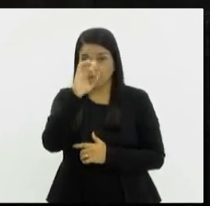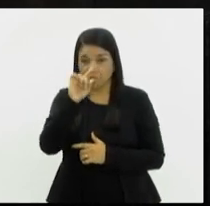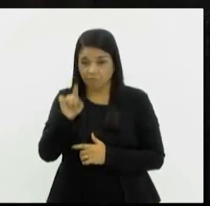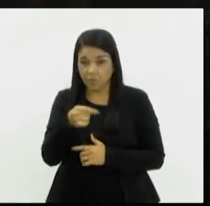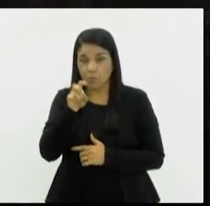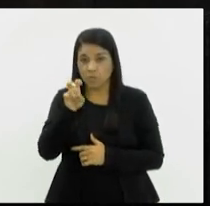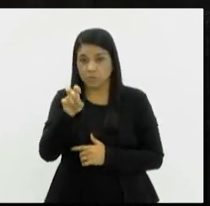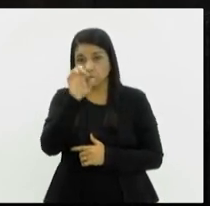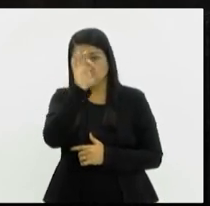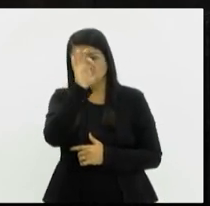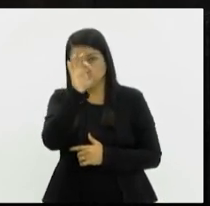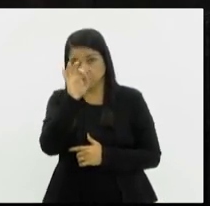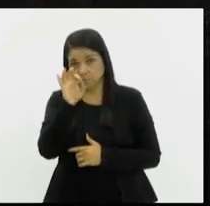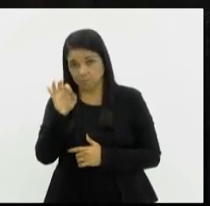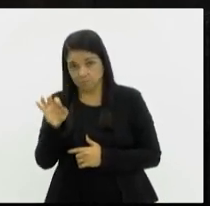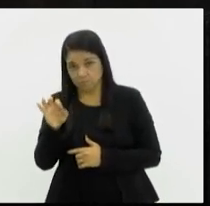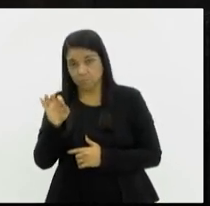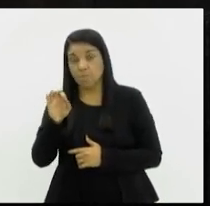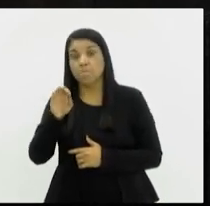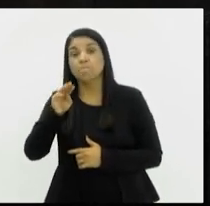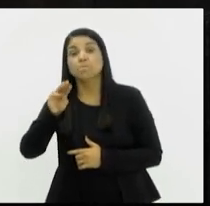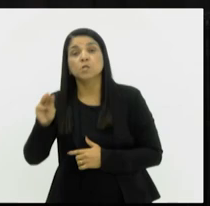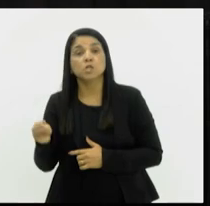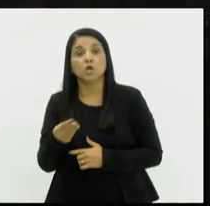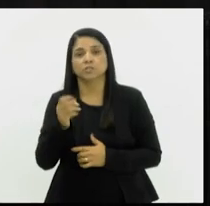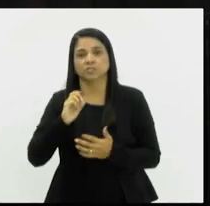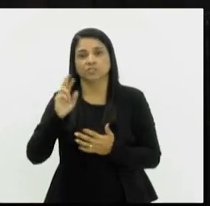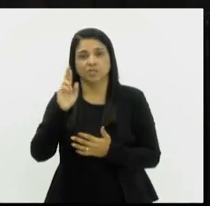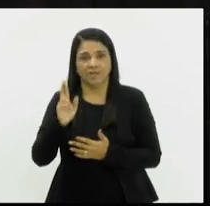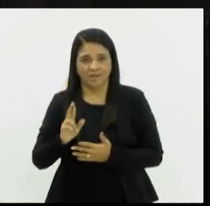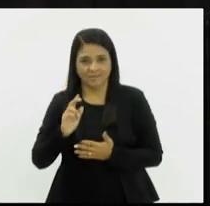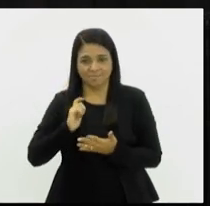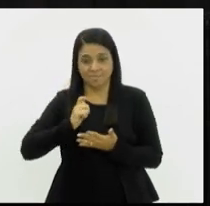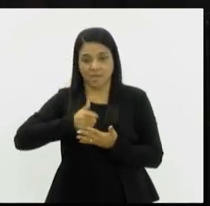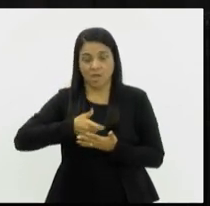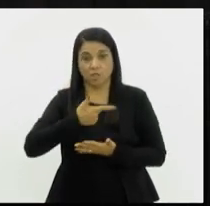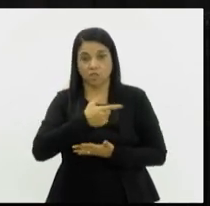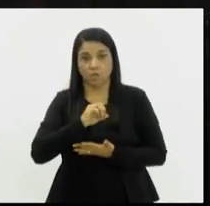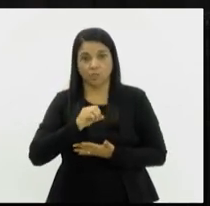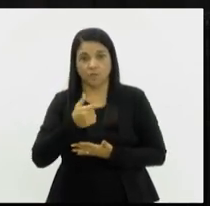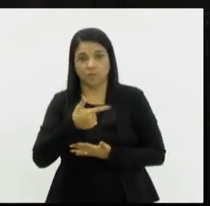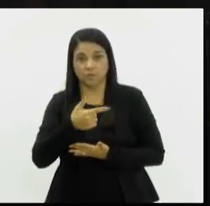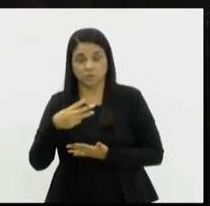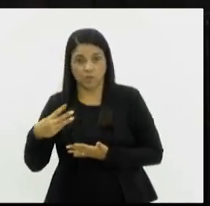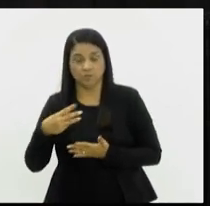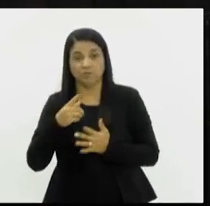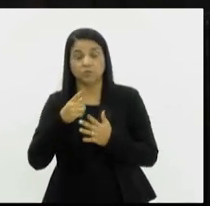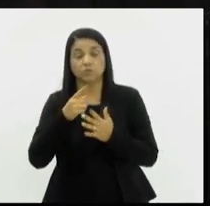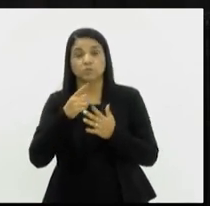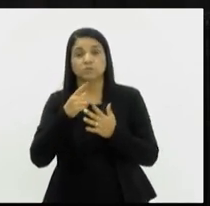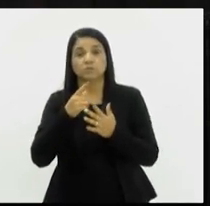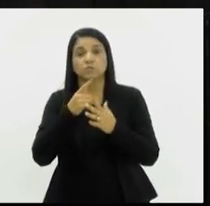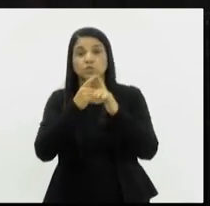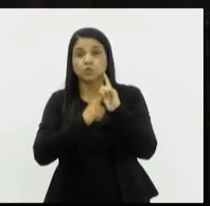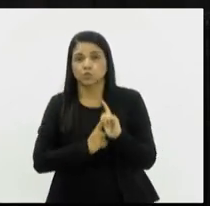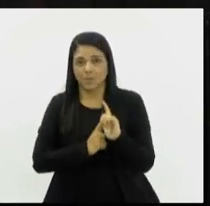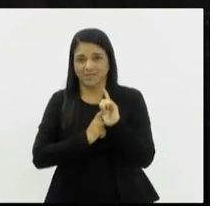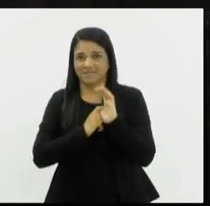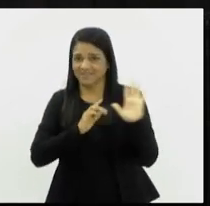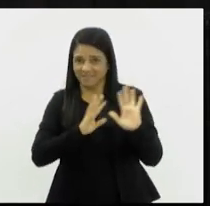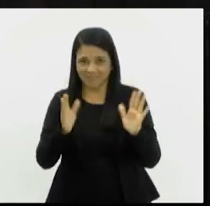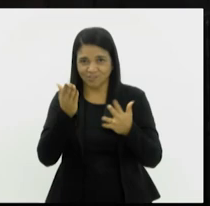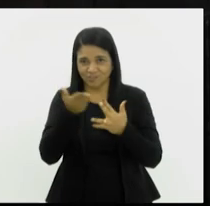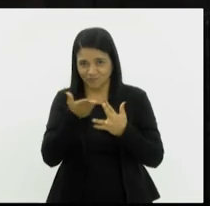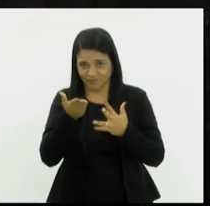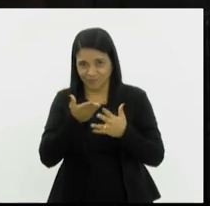para ser paga agora em 2024. E absurda a decisão, porque quem quebrou o